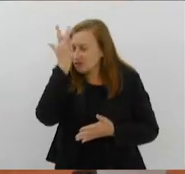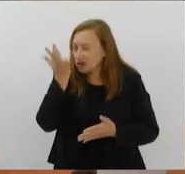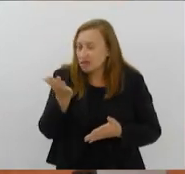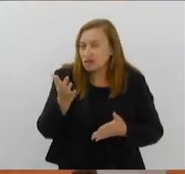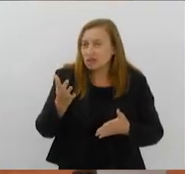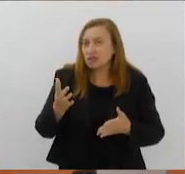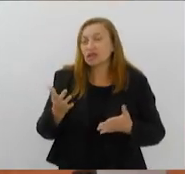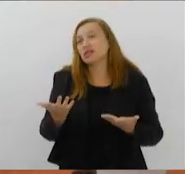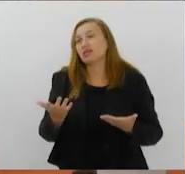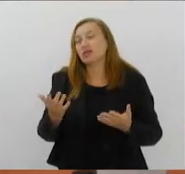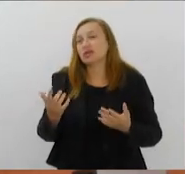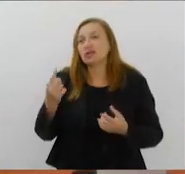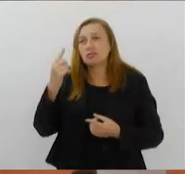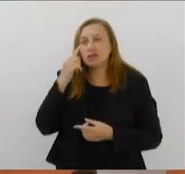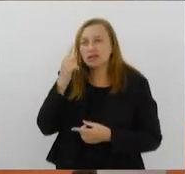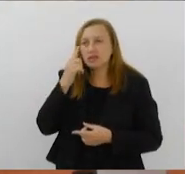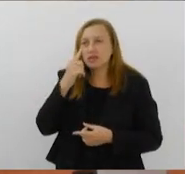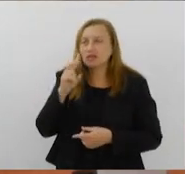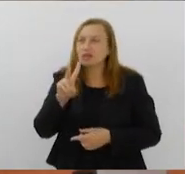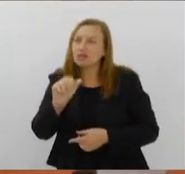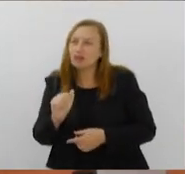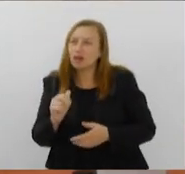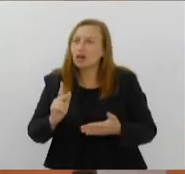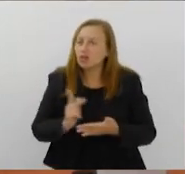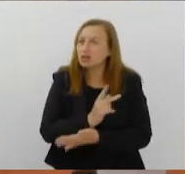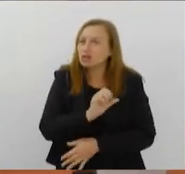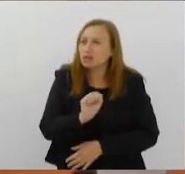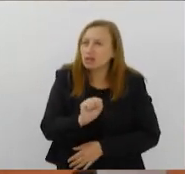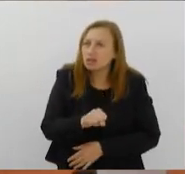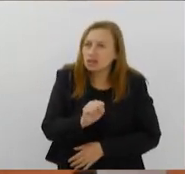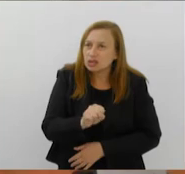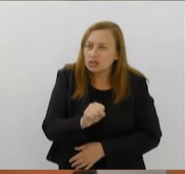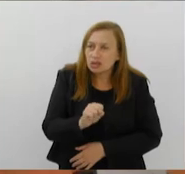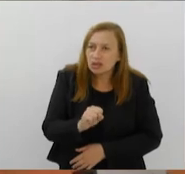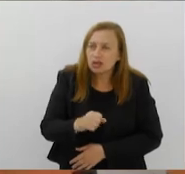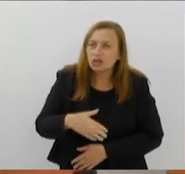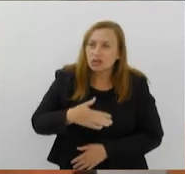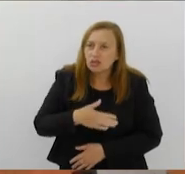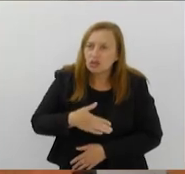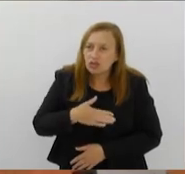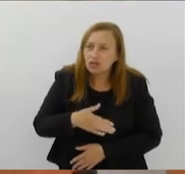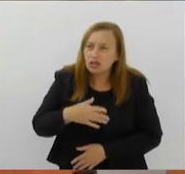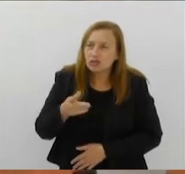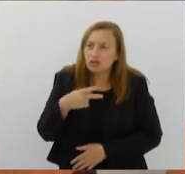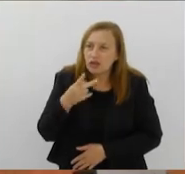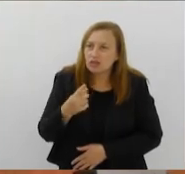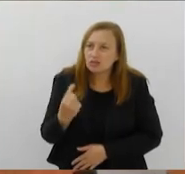turismo nessas vagas acontece sim. Eu gostaria que o Leonardo dissesse para a